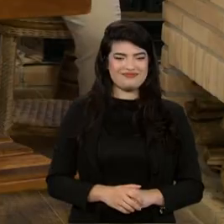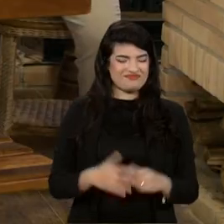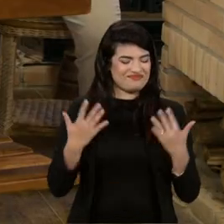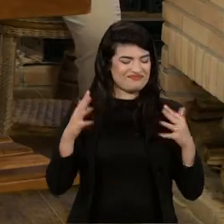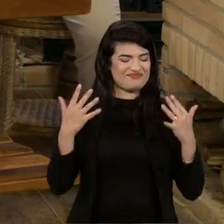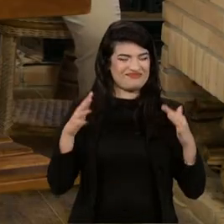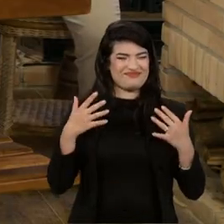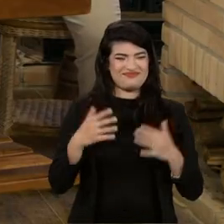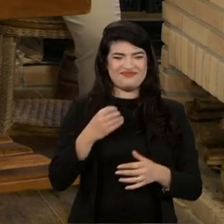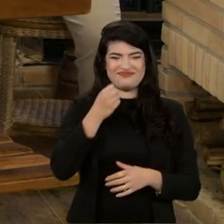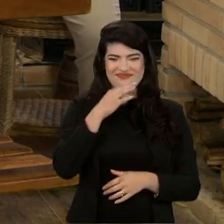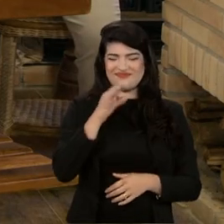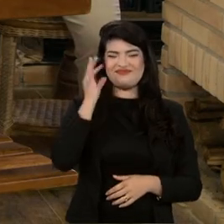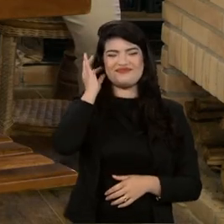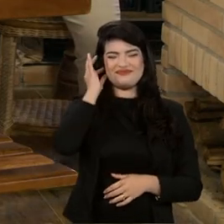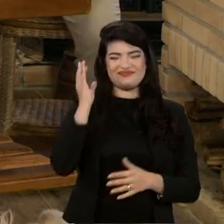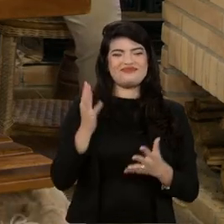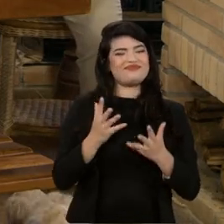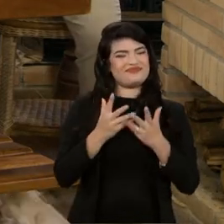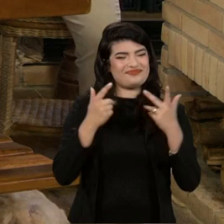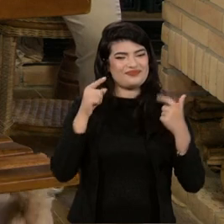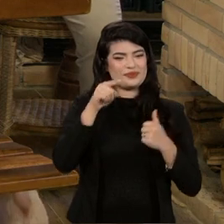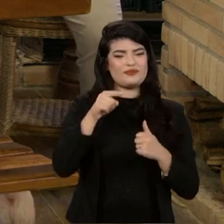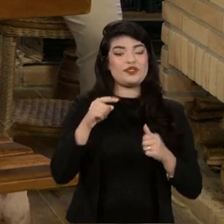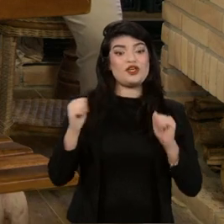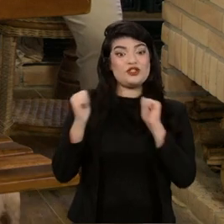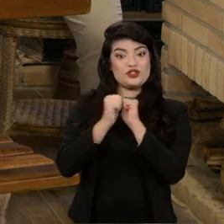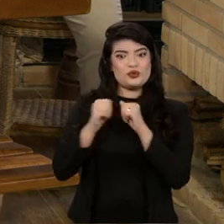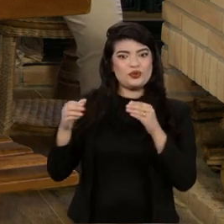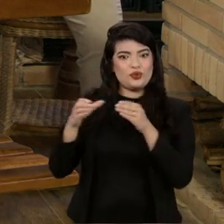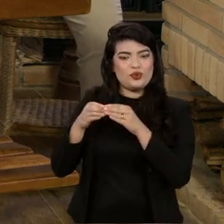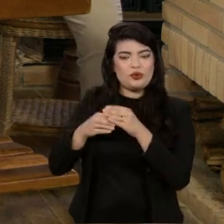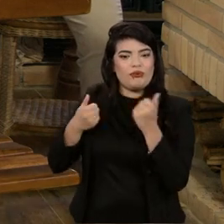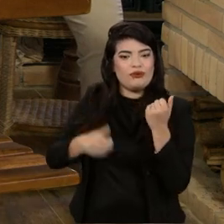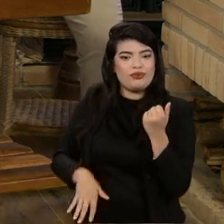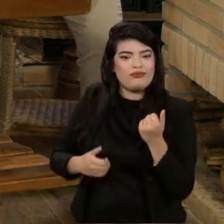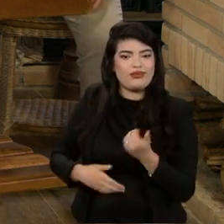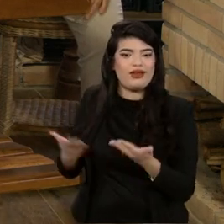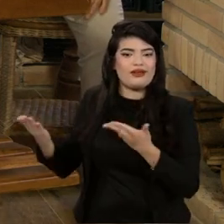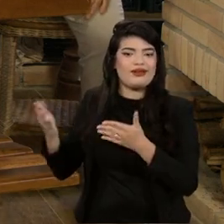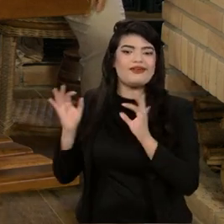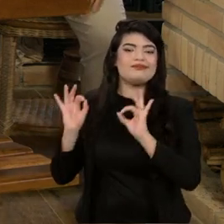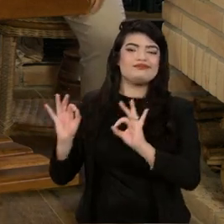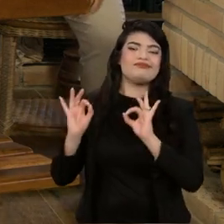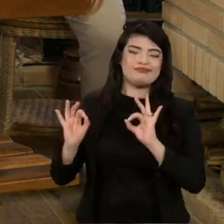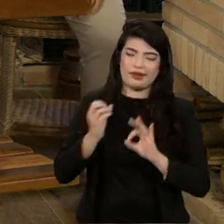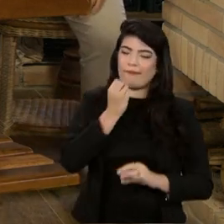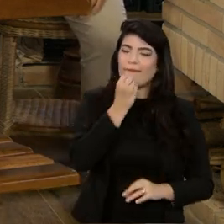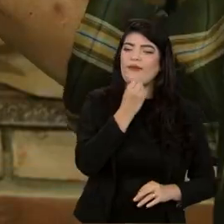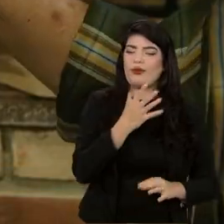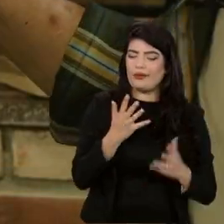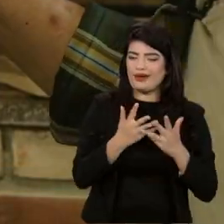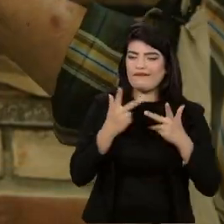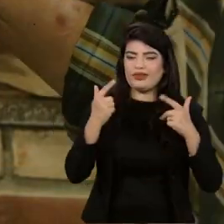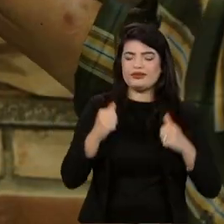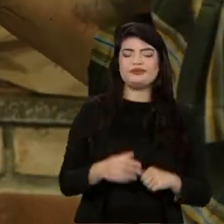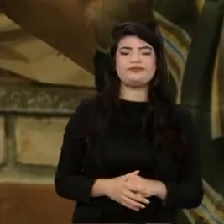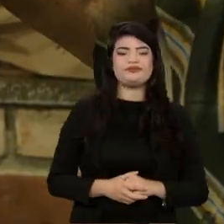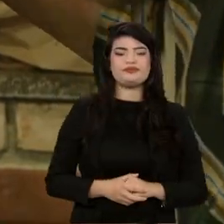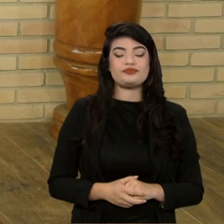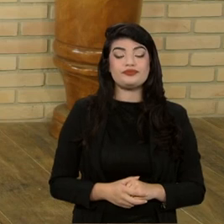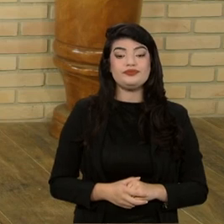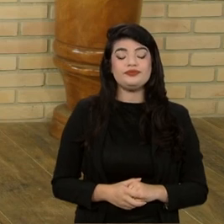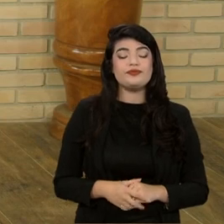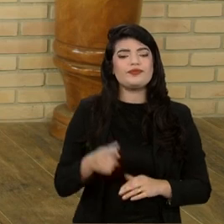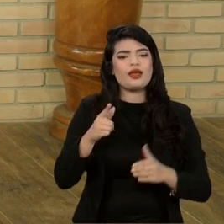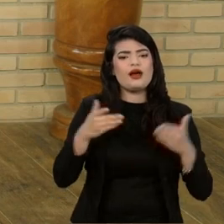Sorinho demais. Essa coisa linda. Com essa banda aqui, muito tempo. Bom demais. Já viu, né? O